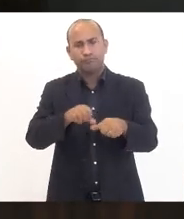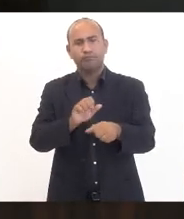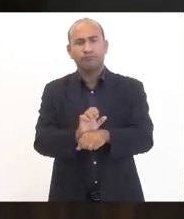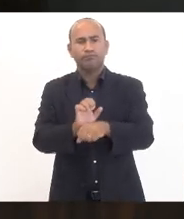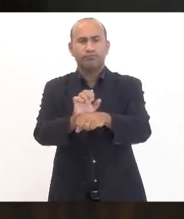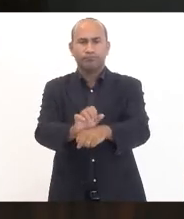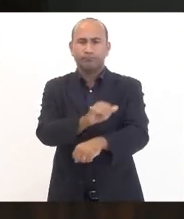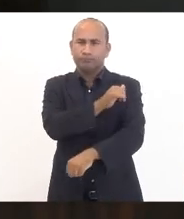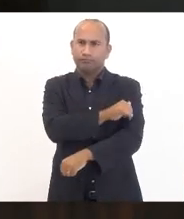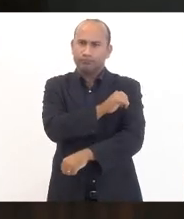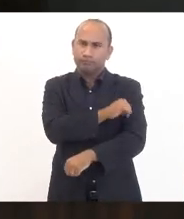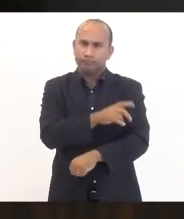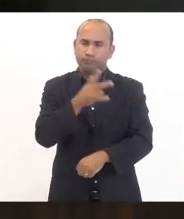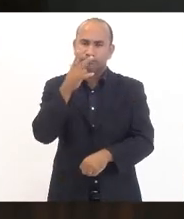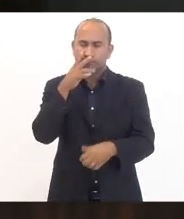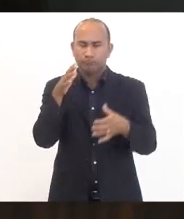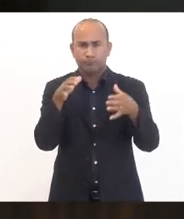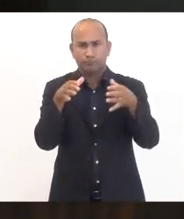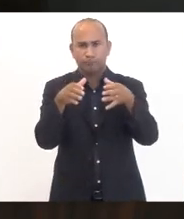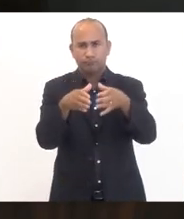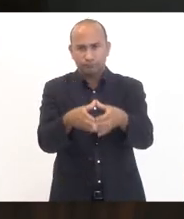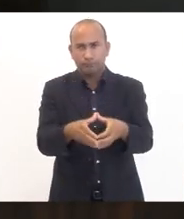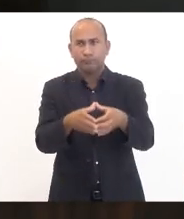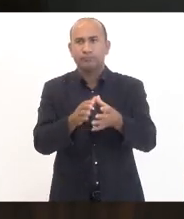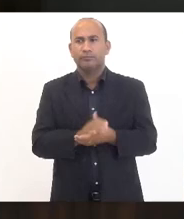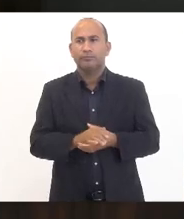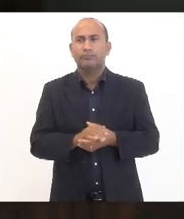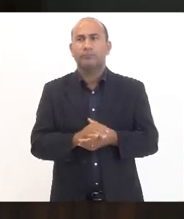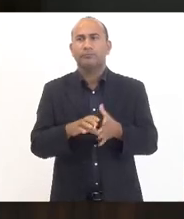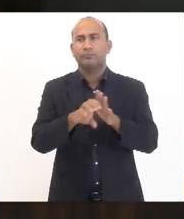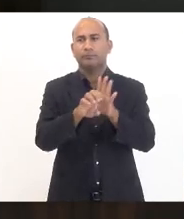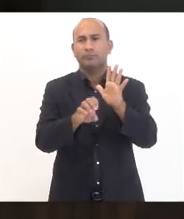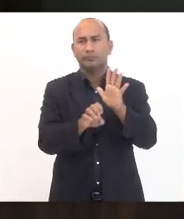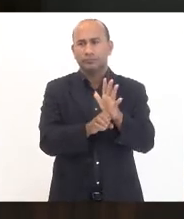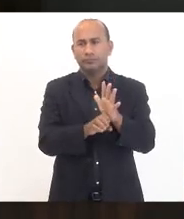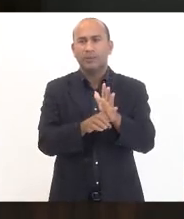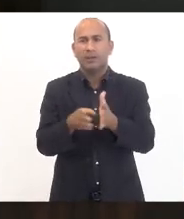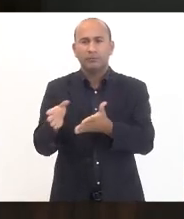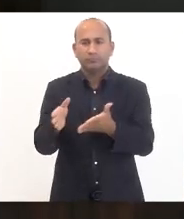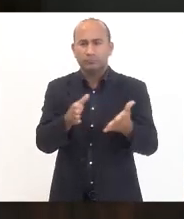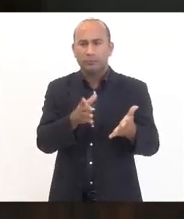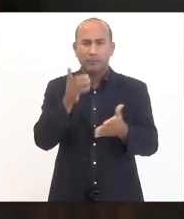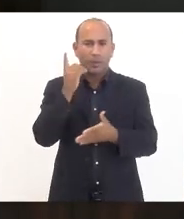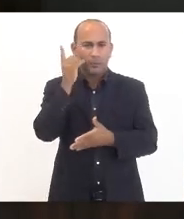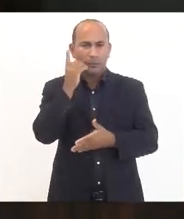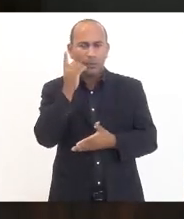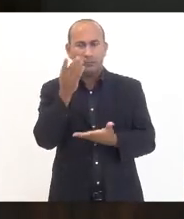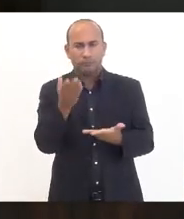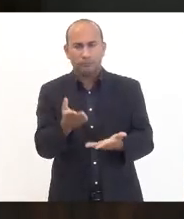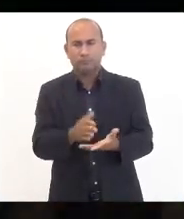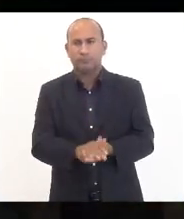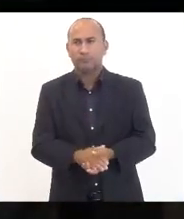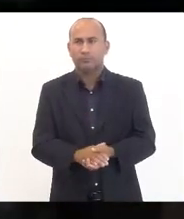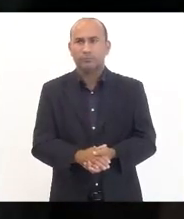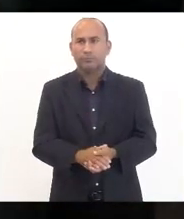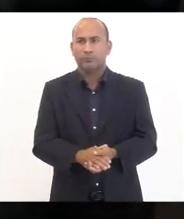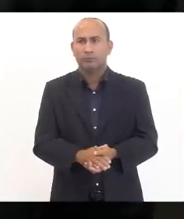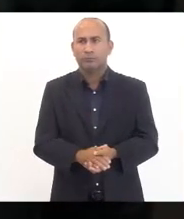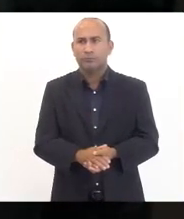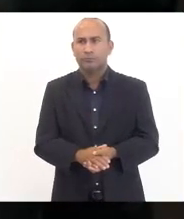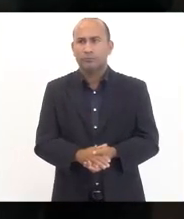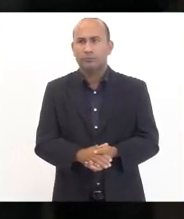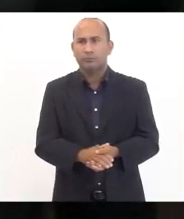Providências. Pendente pareceres da Comissão de Emendas Condicionais e Vetos, para emitir parecer, deputado Rosenberg Reis. Presidente, pela ordem, por